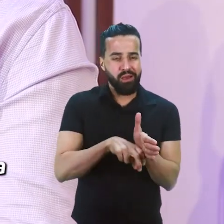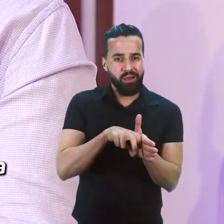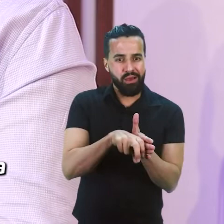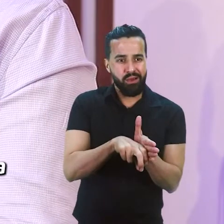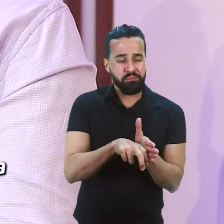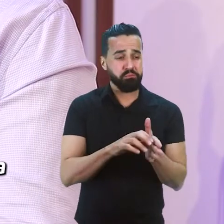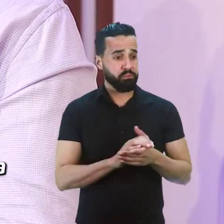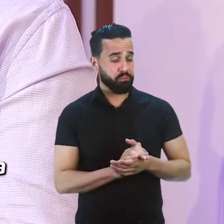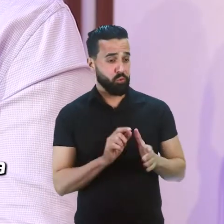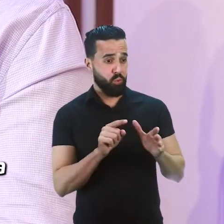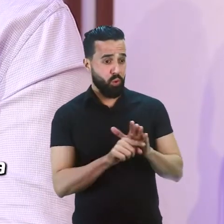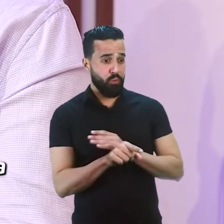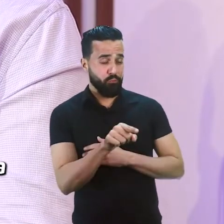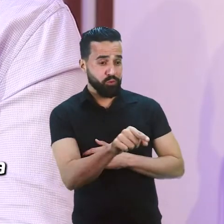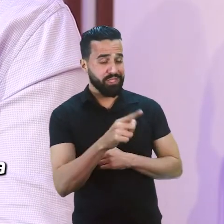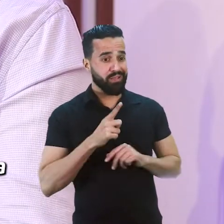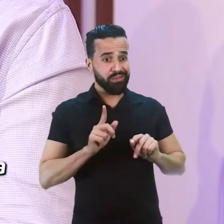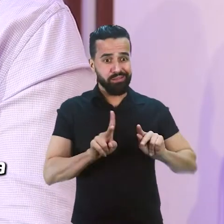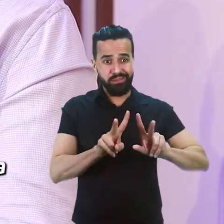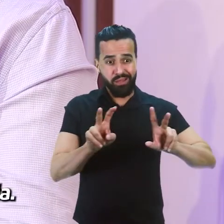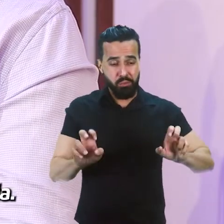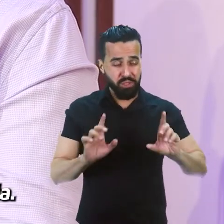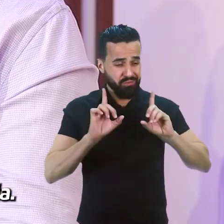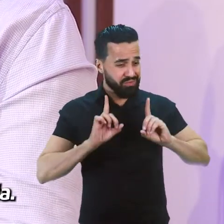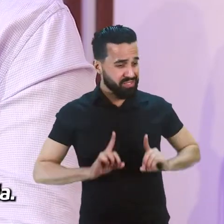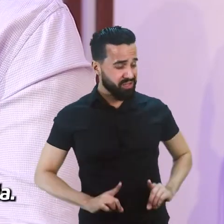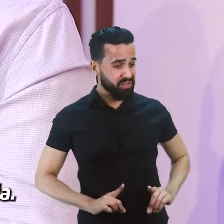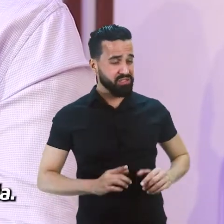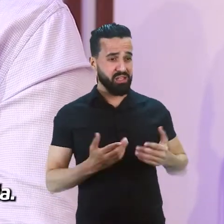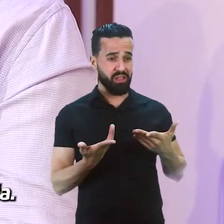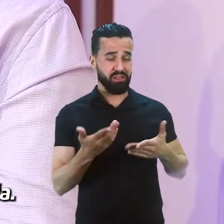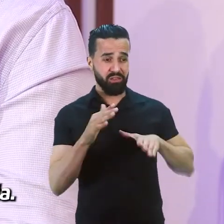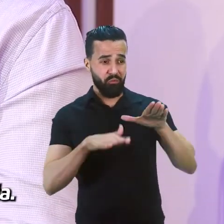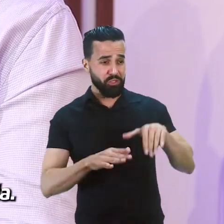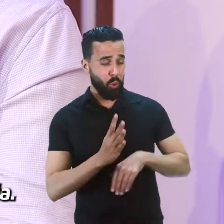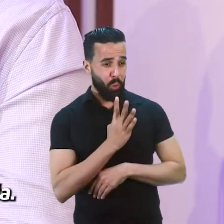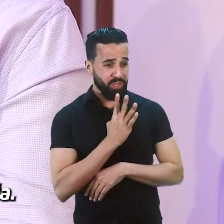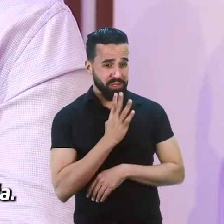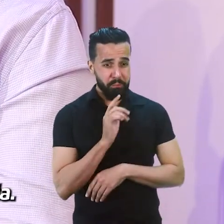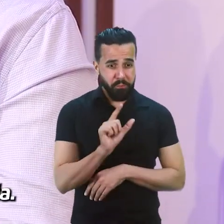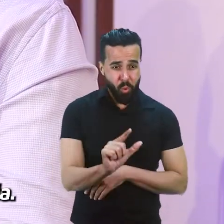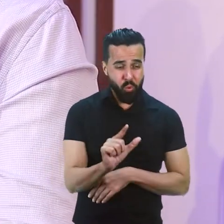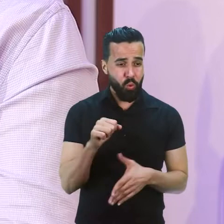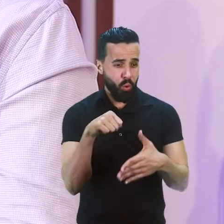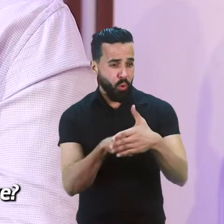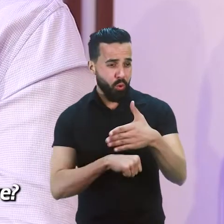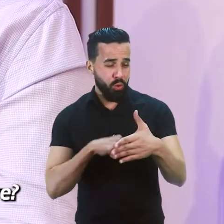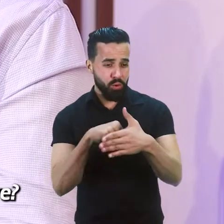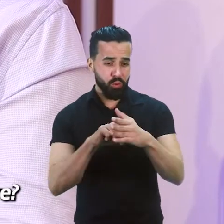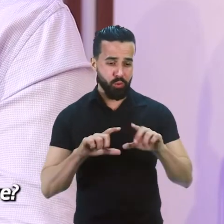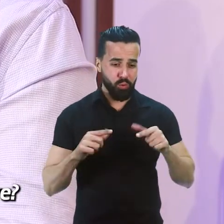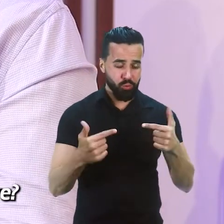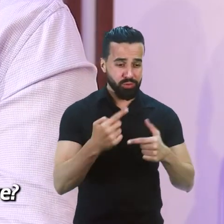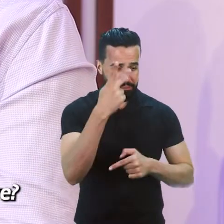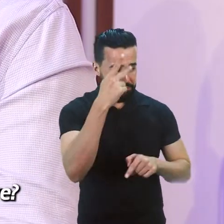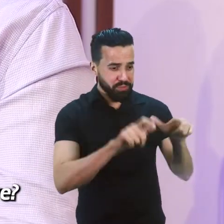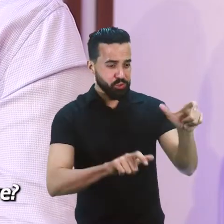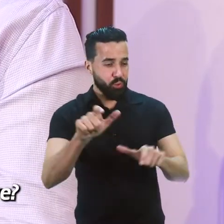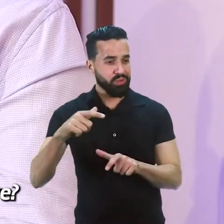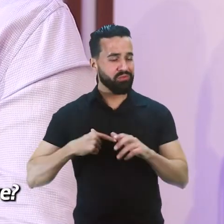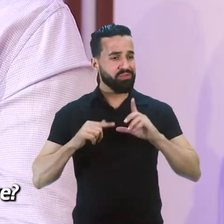era militante desse tema, certamente sabia bem pouco sobre a luta das pessoas com deficiência. Como é que foi